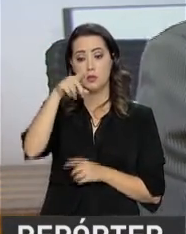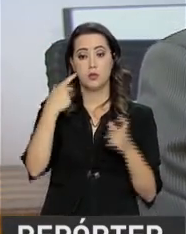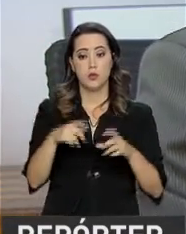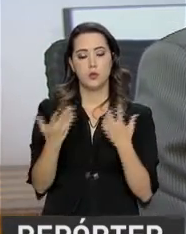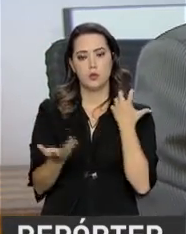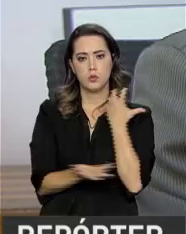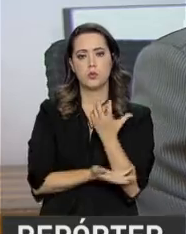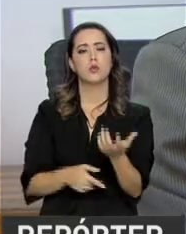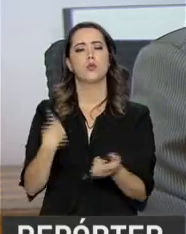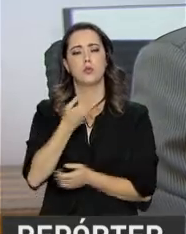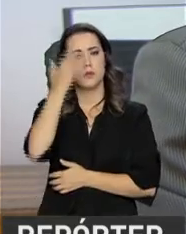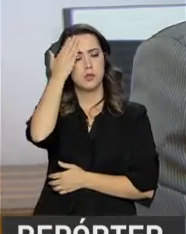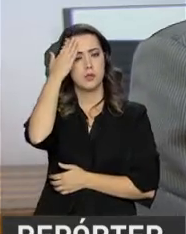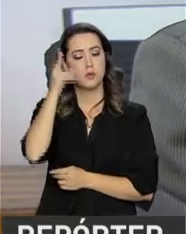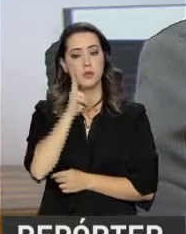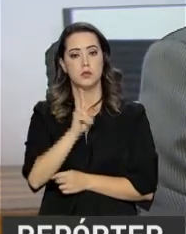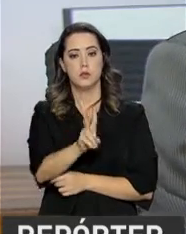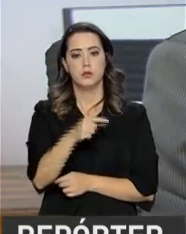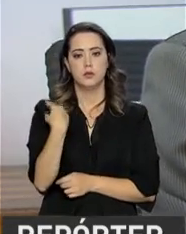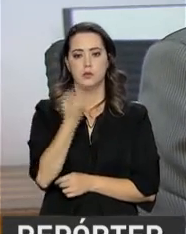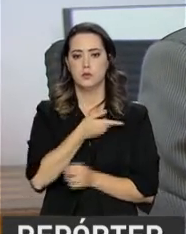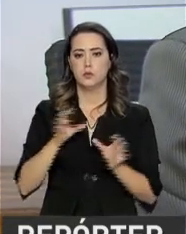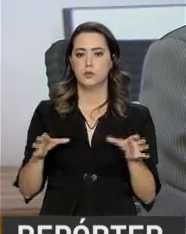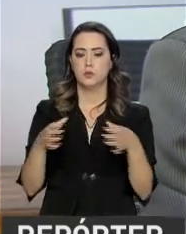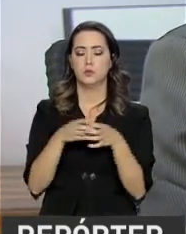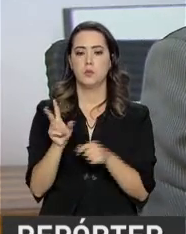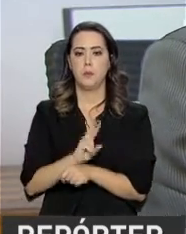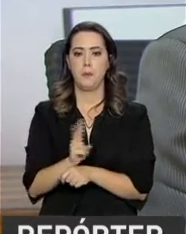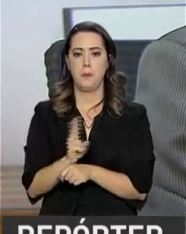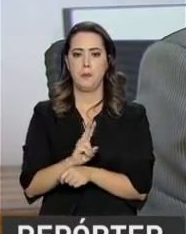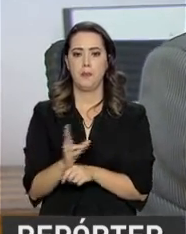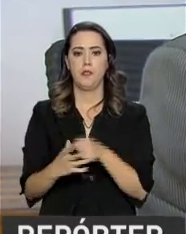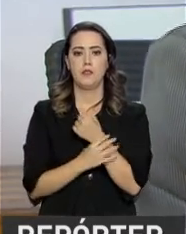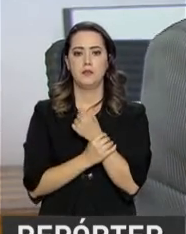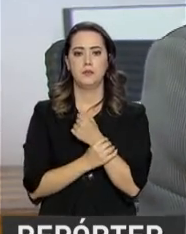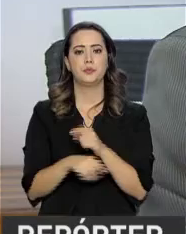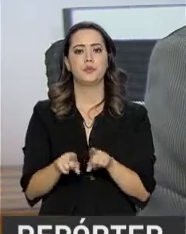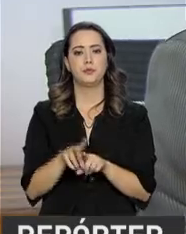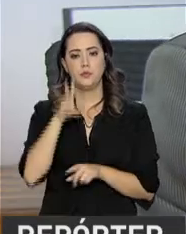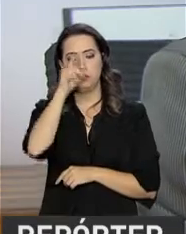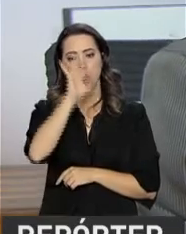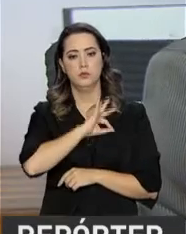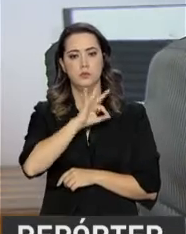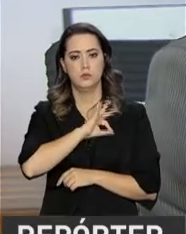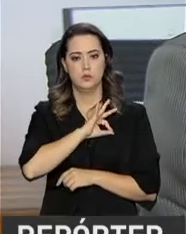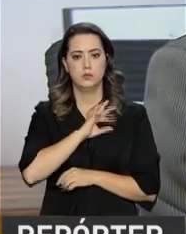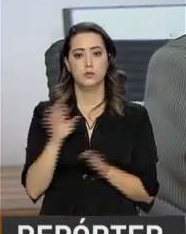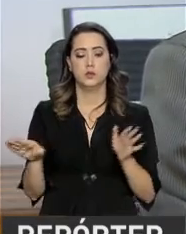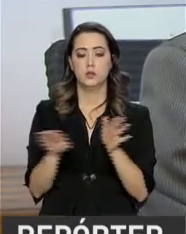nós estamos sabendo estamos acompanhando e as nossas forças de fiscalização e segurança forças policiais